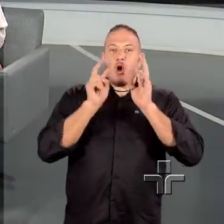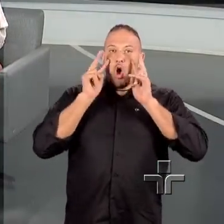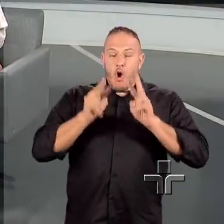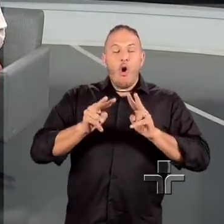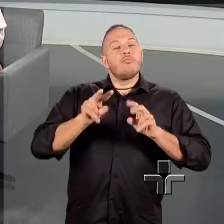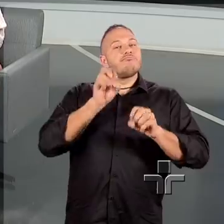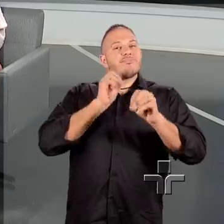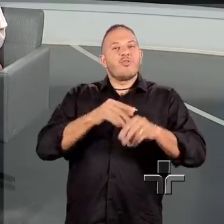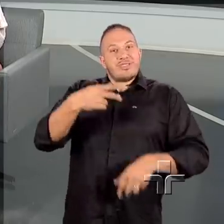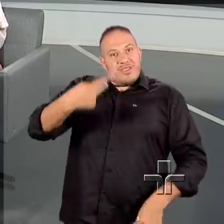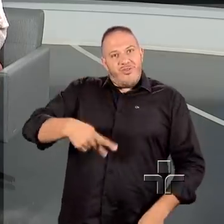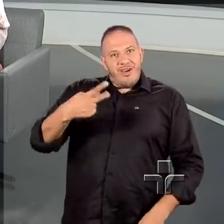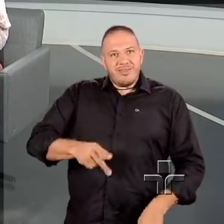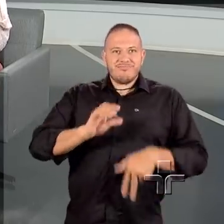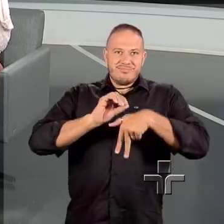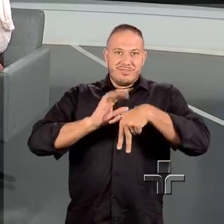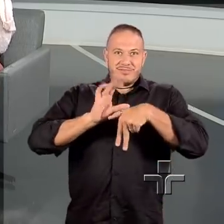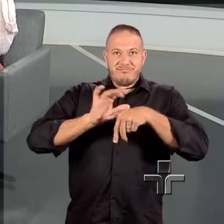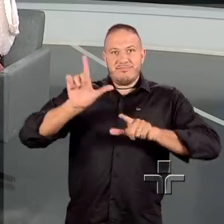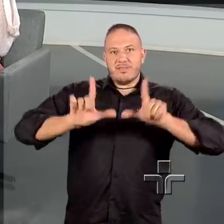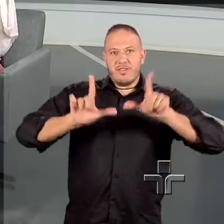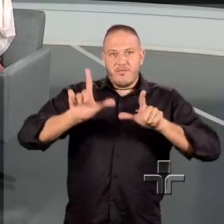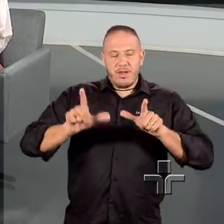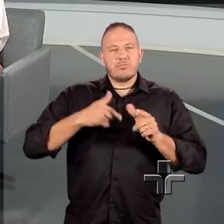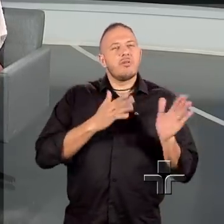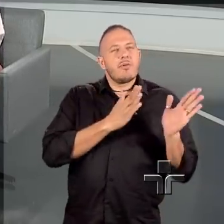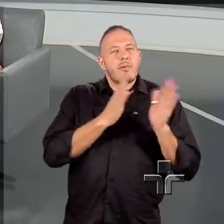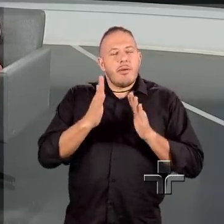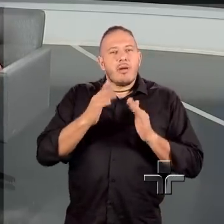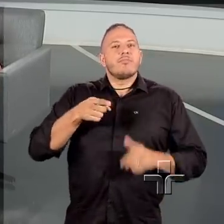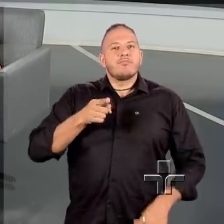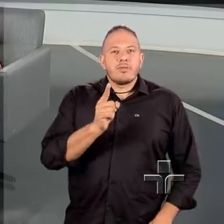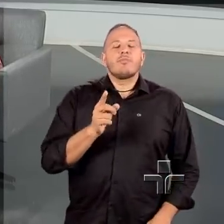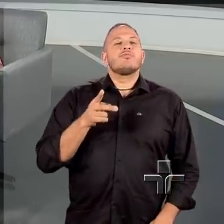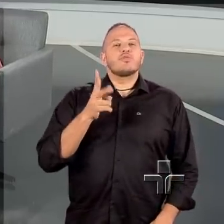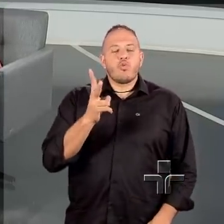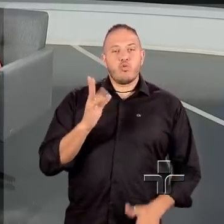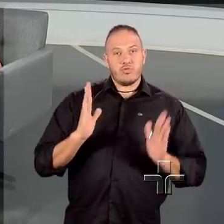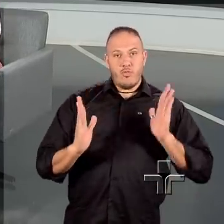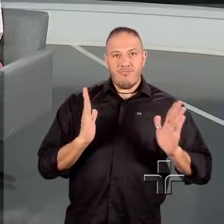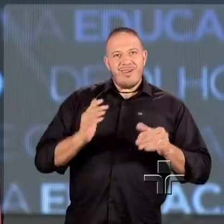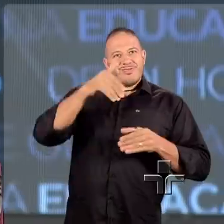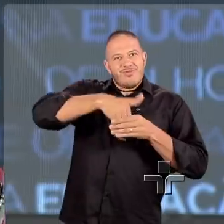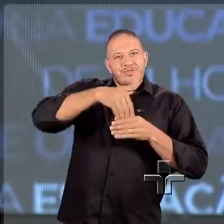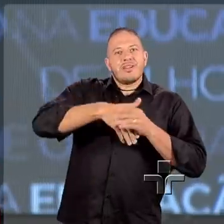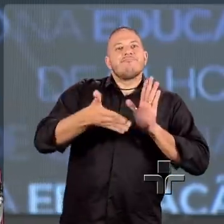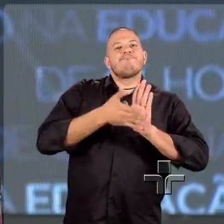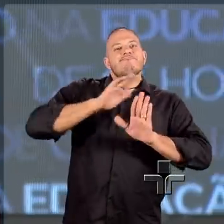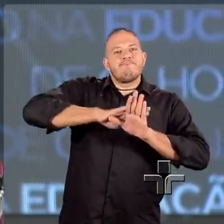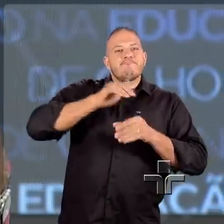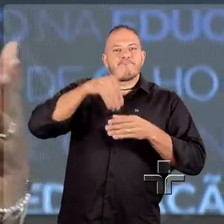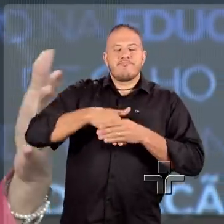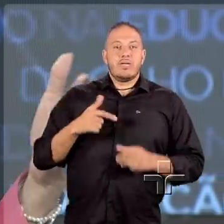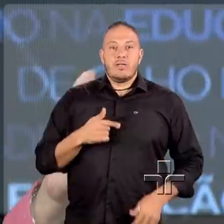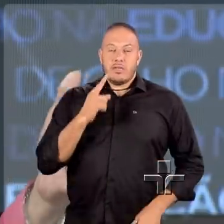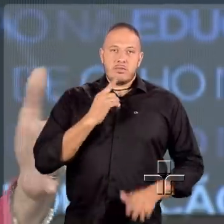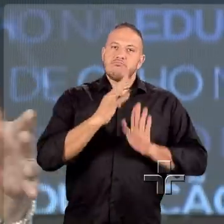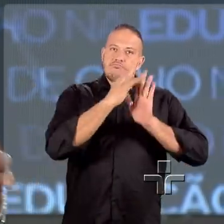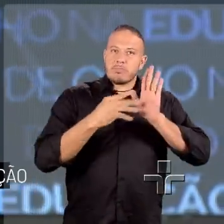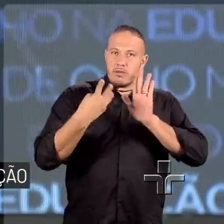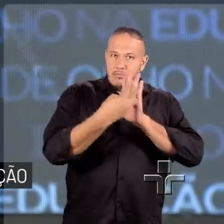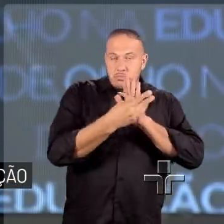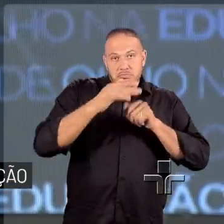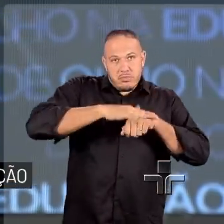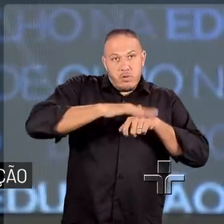Educação, exibido aqui na TV Cultura durante o primeiro e segundo turnos da eleição. É uma base curricular por